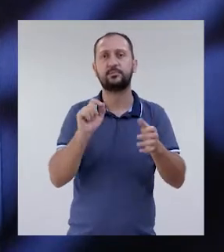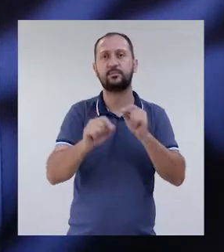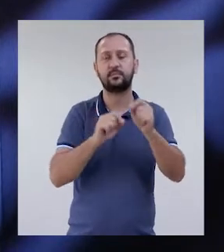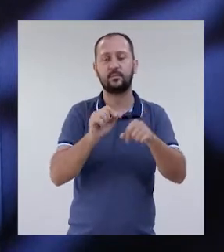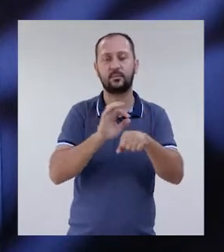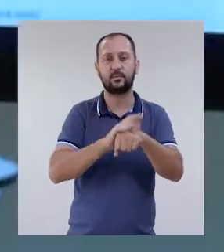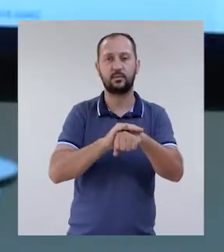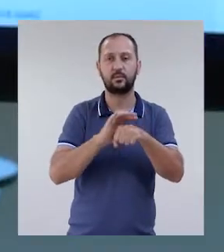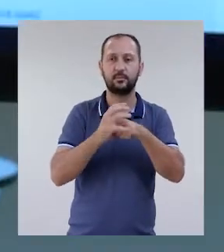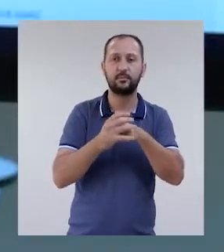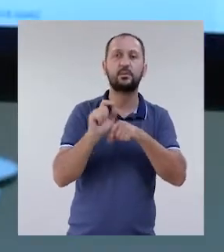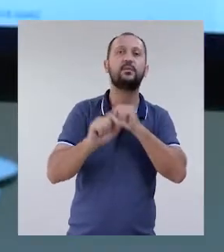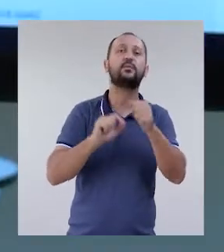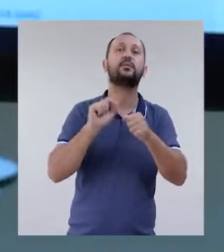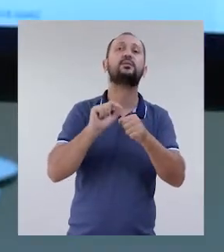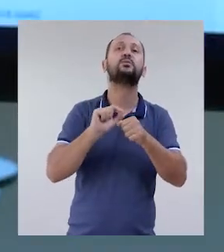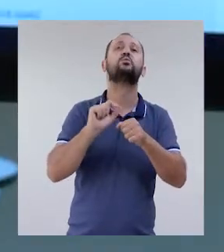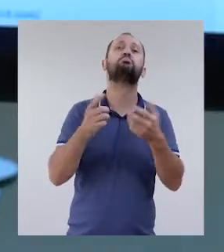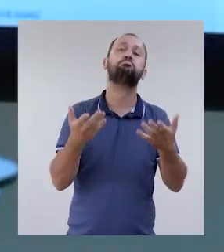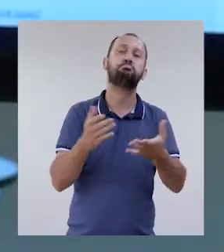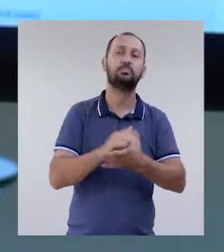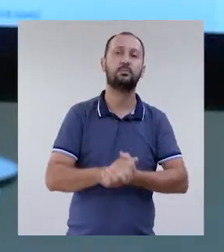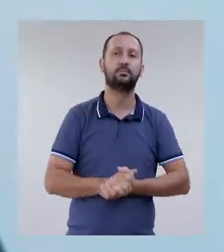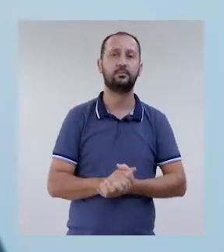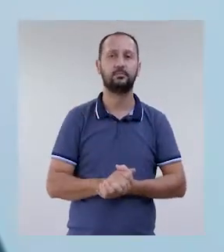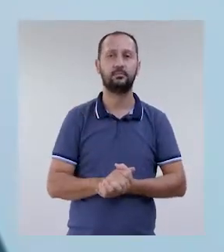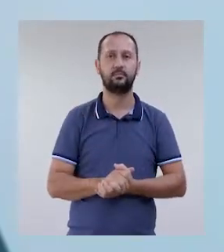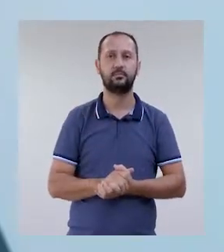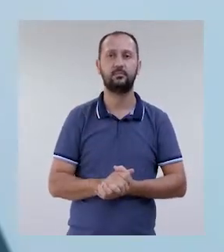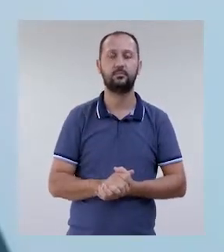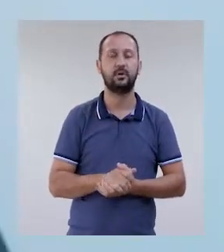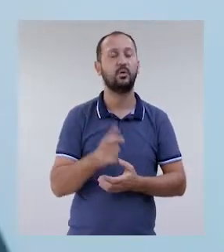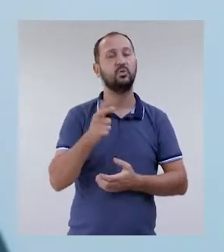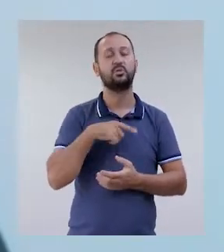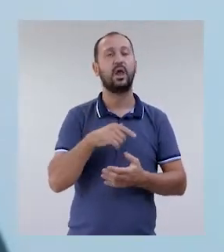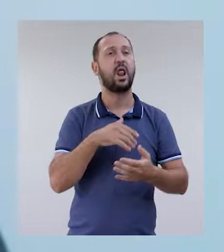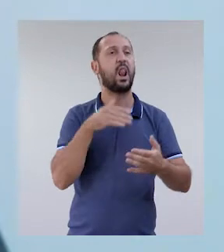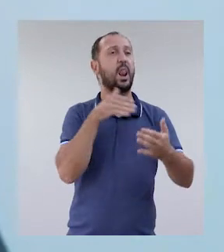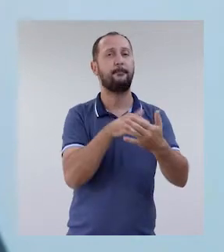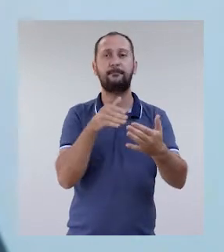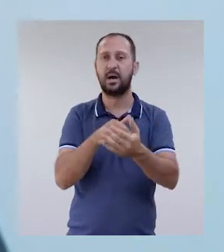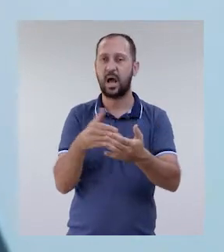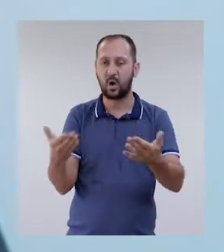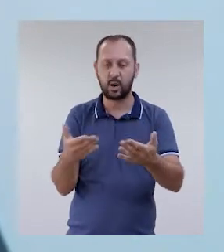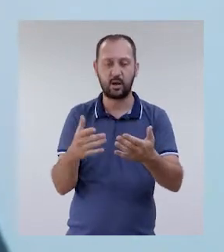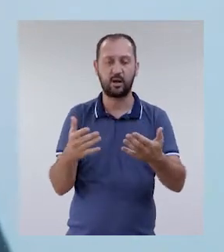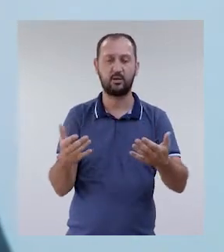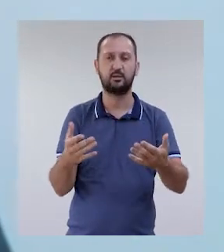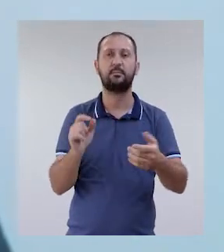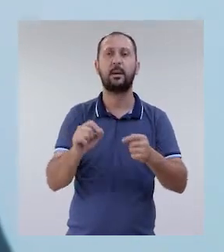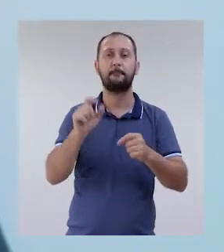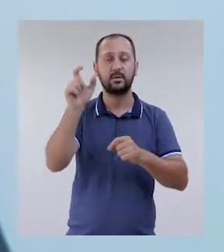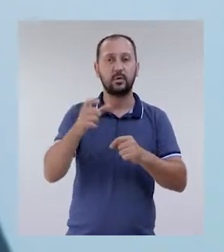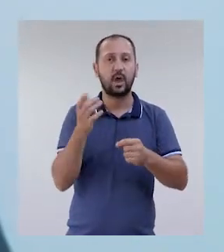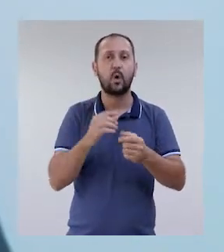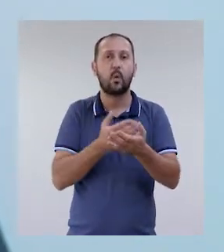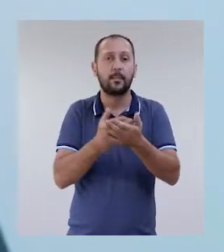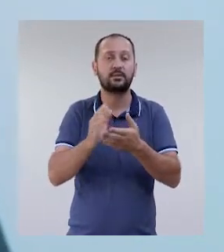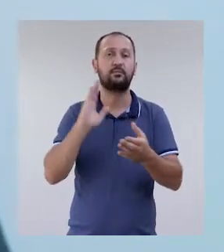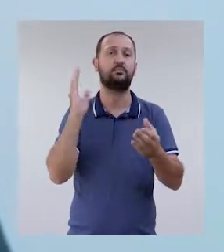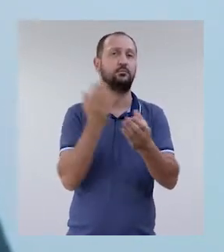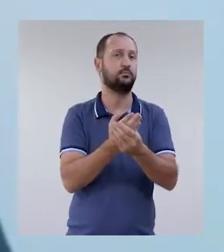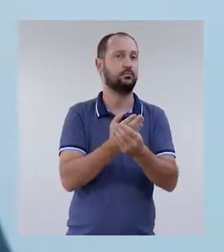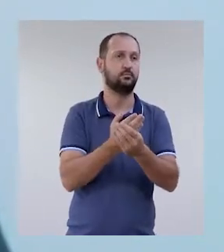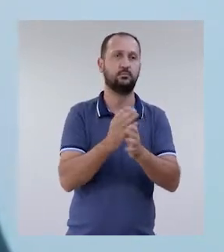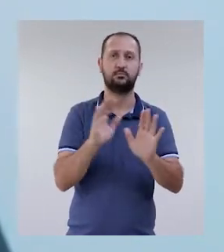essa situação de pandemia, o que deve fazer, desembargador? Não há restrição alguma nesse momento para quem queira iniciar